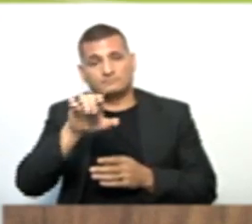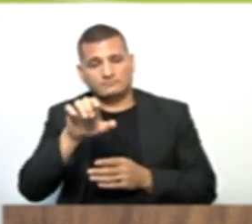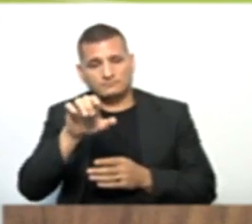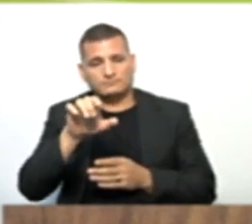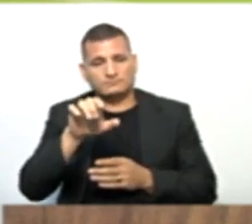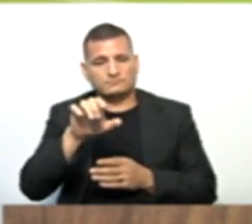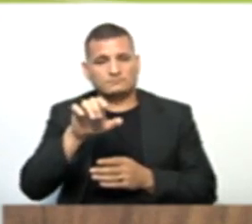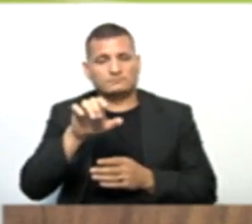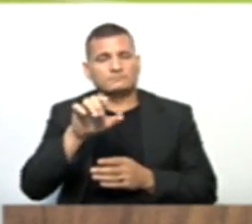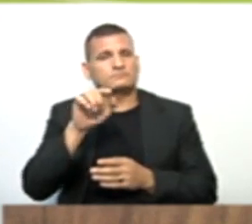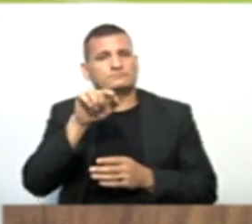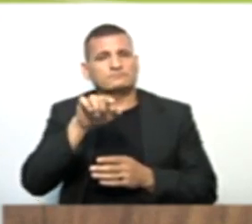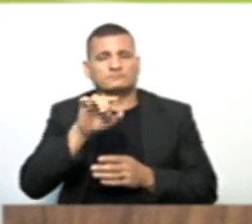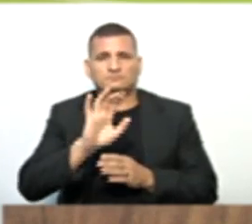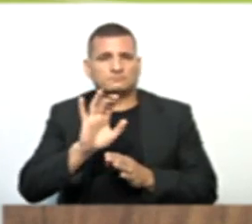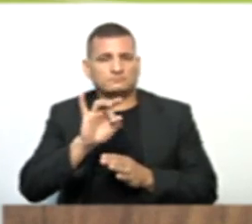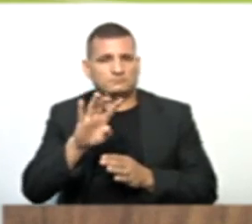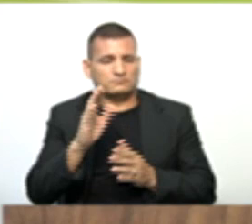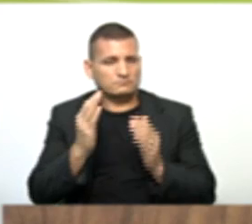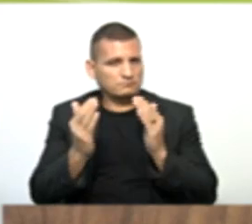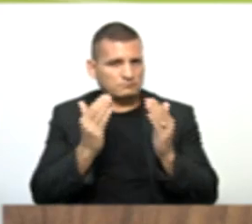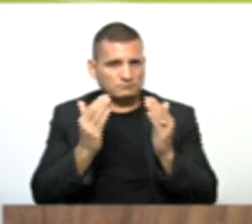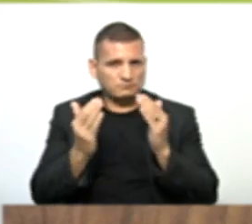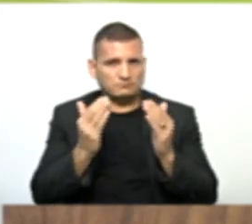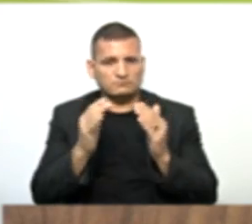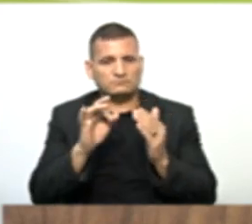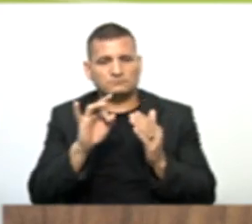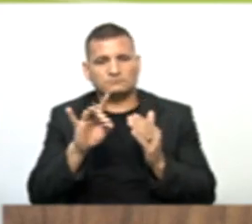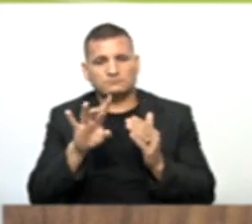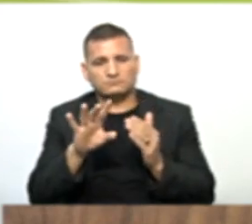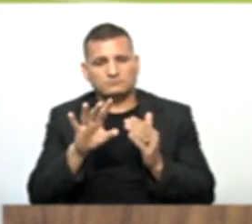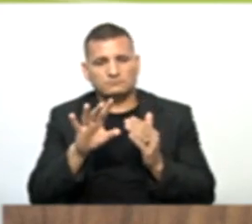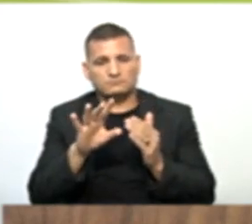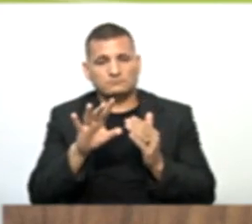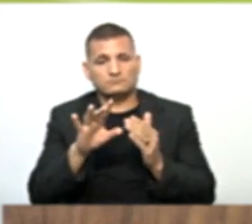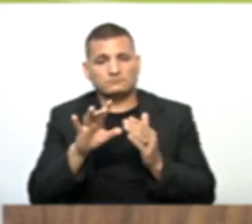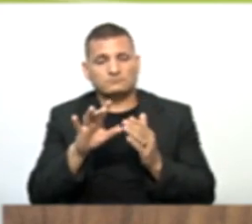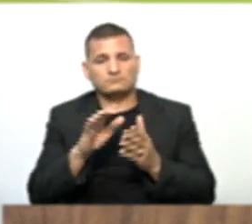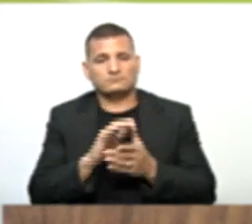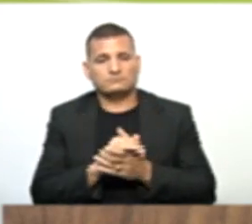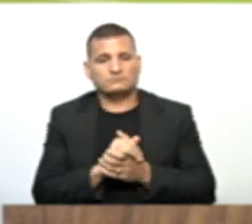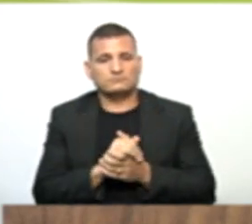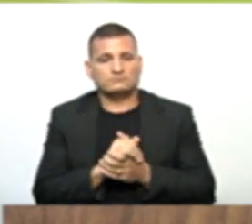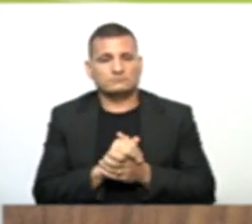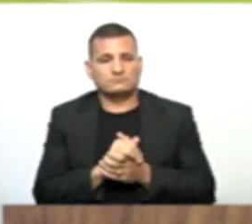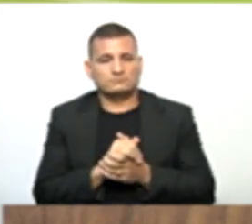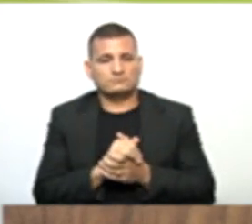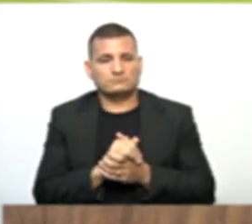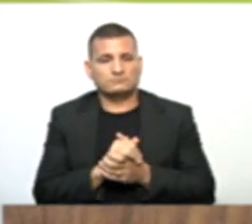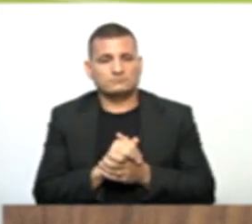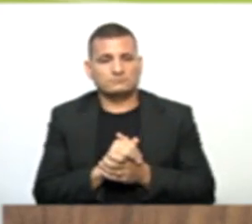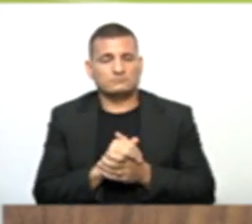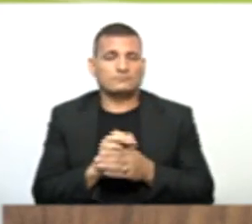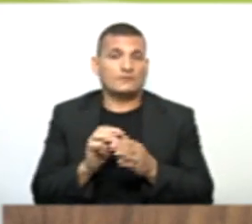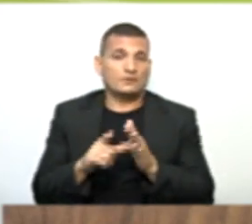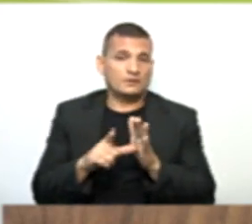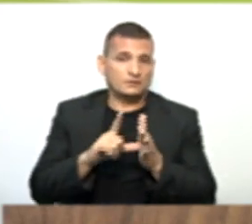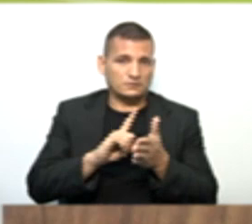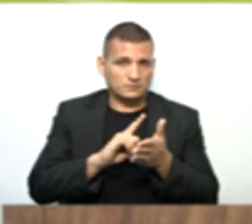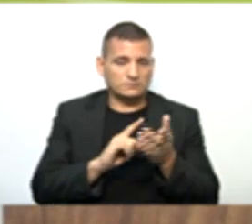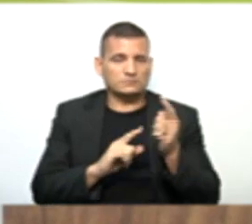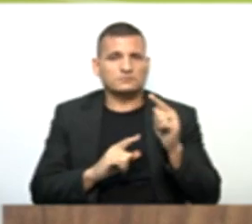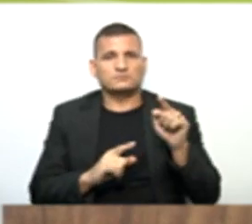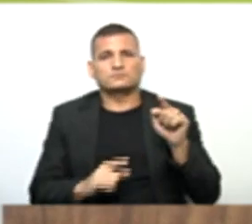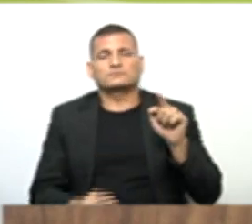no while é só a comparação que vai nele, né? Antes a gente define uma